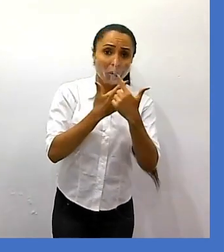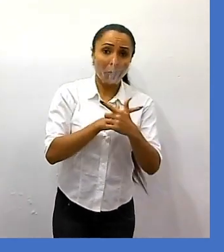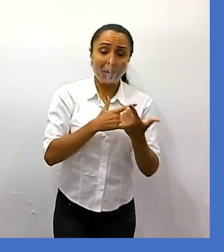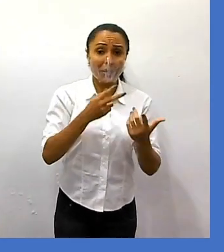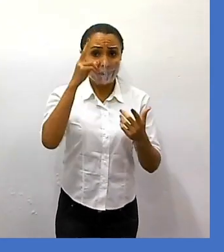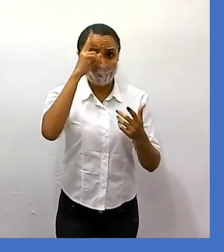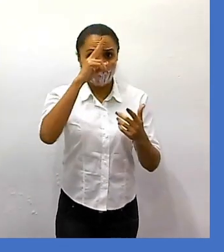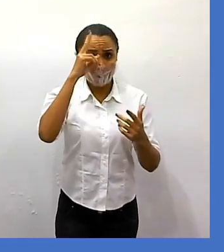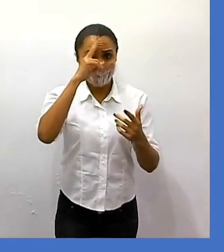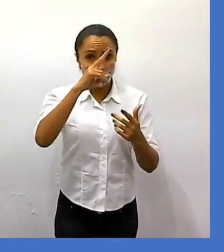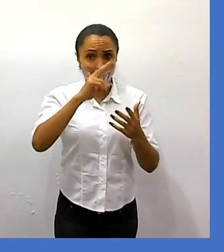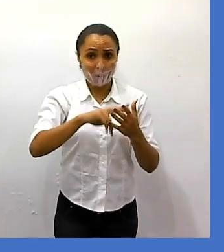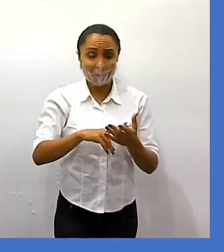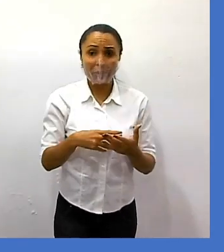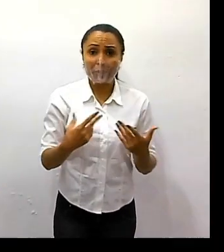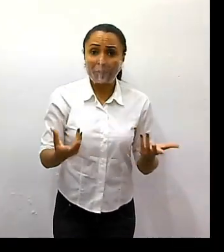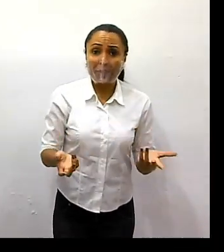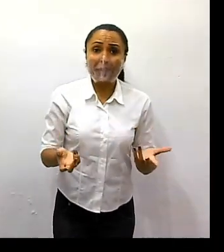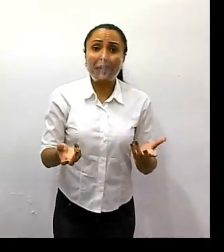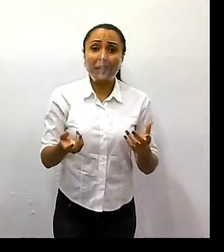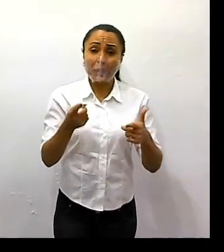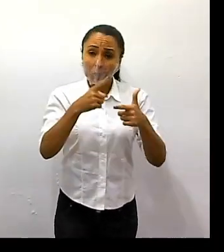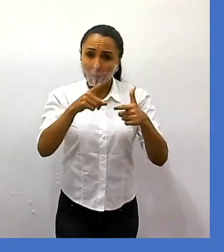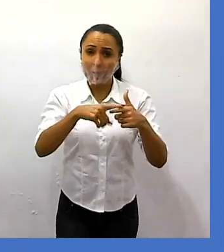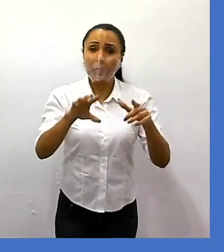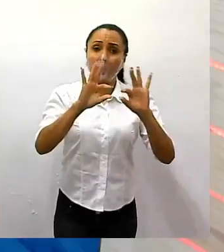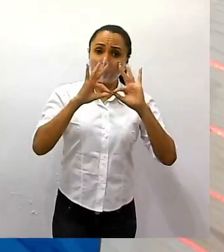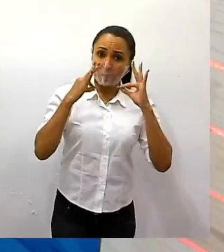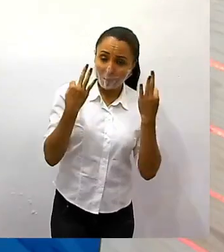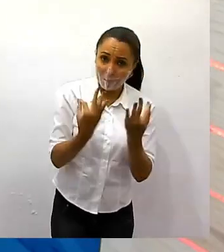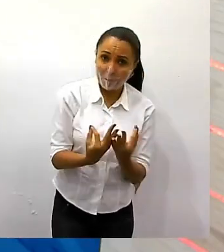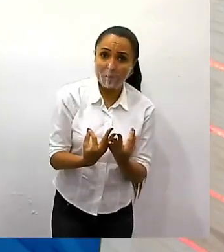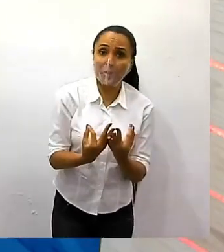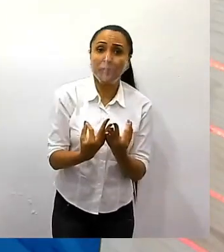história, é um drama, né, um drama familiar, e que traz